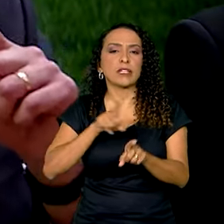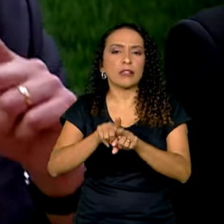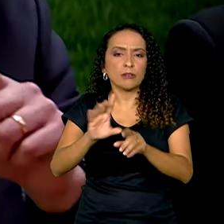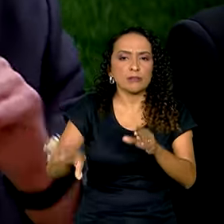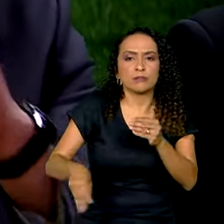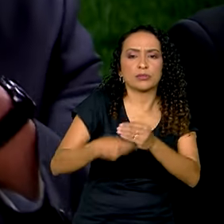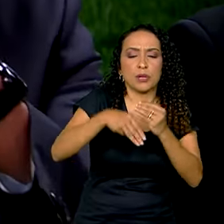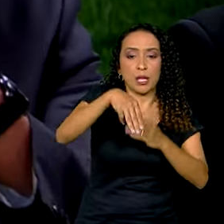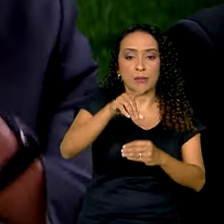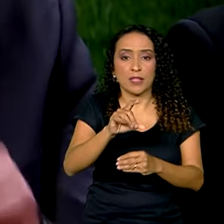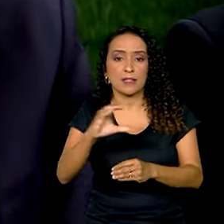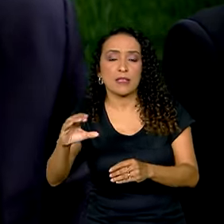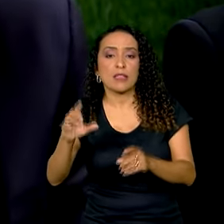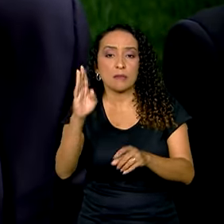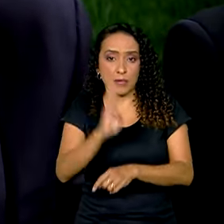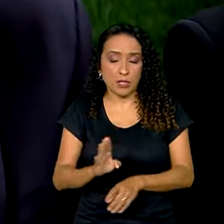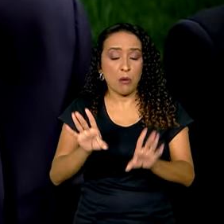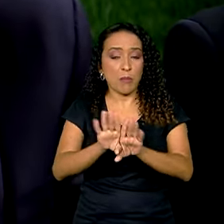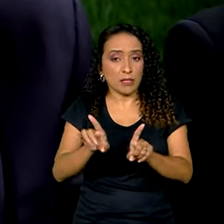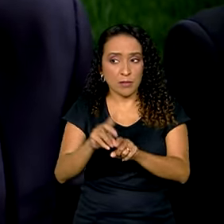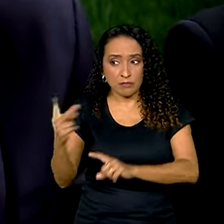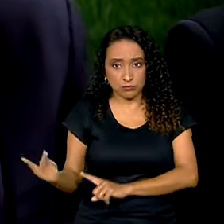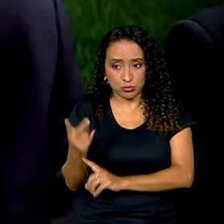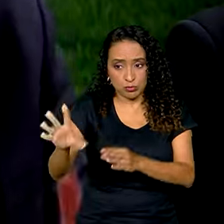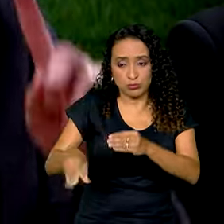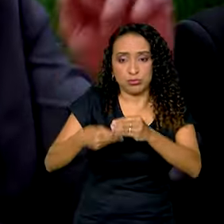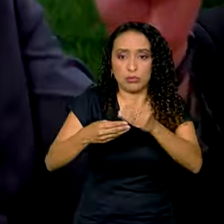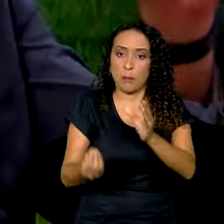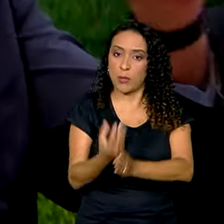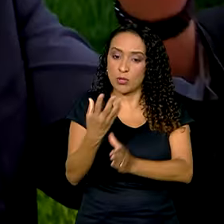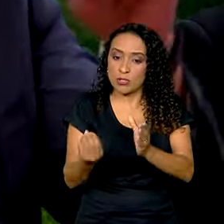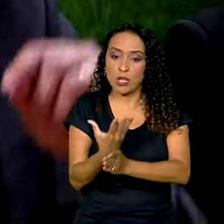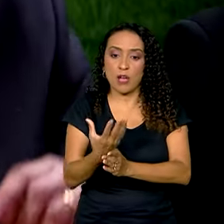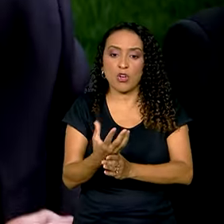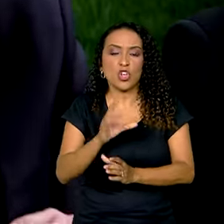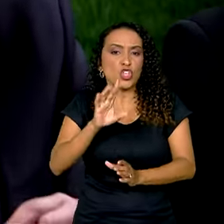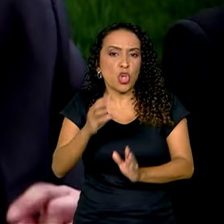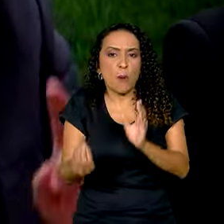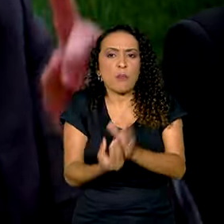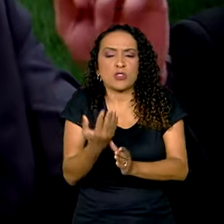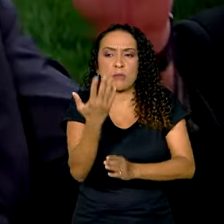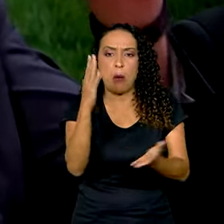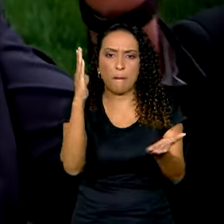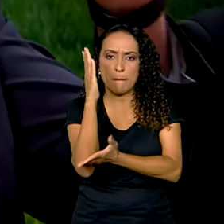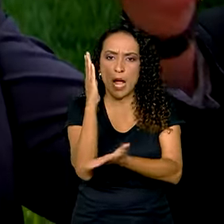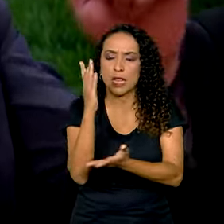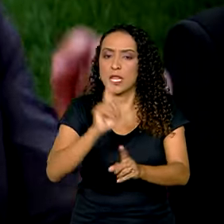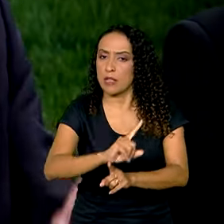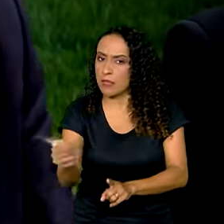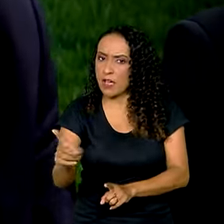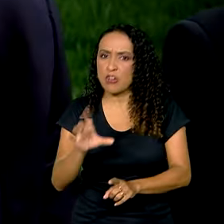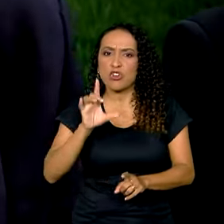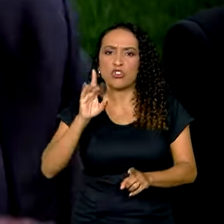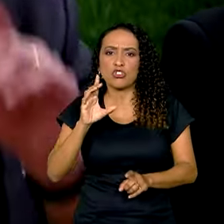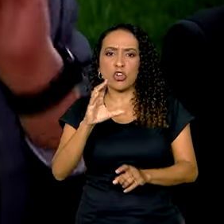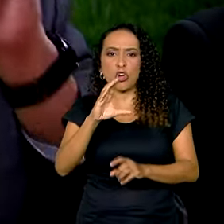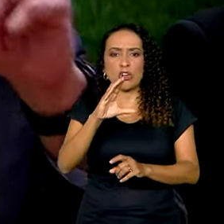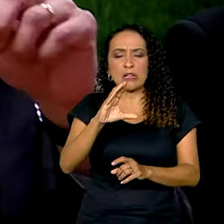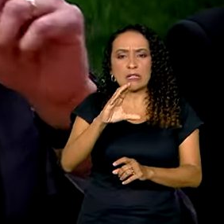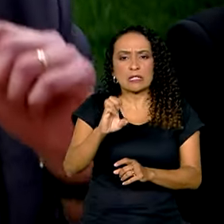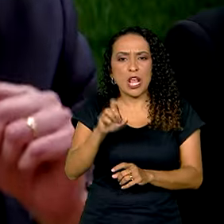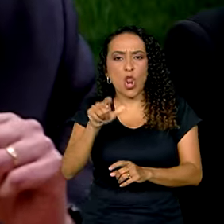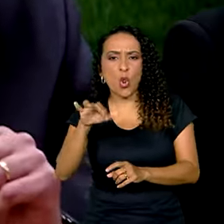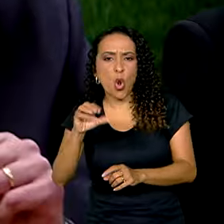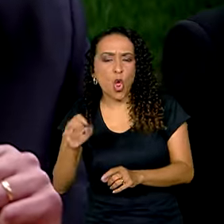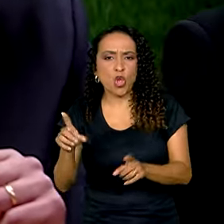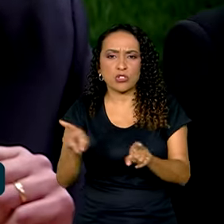NDC brasileira, mas um grande valor agregado na produção. Nós não produzimos só madeira, nós não produzimos só celulose, nós não